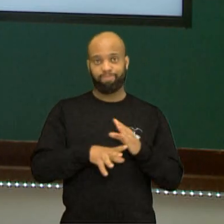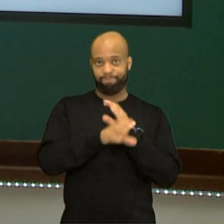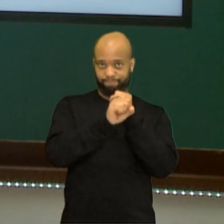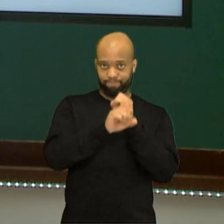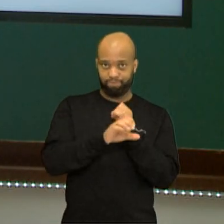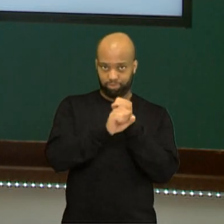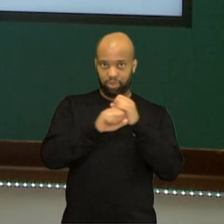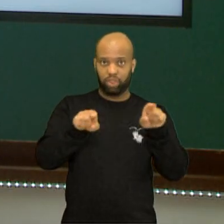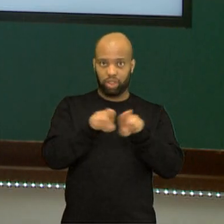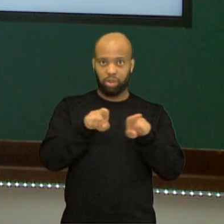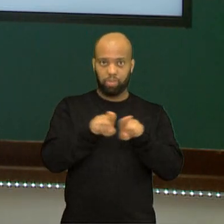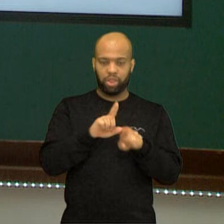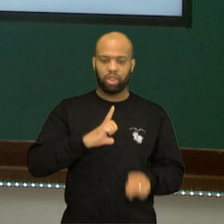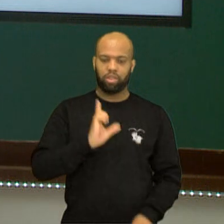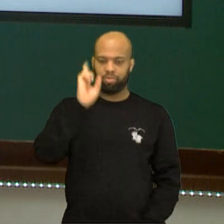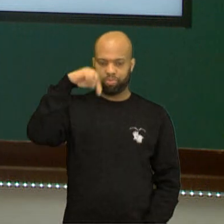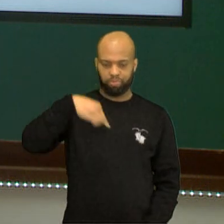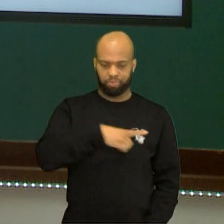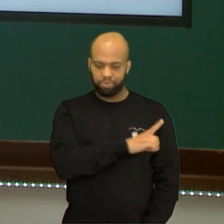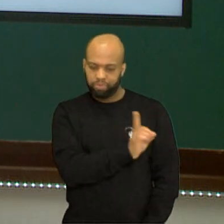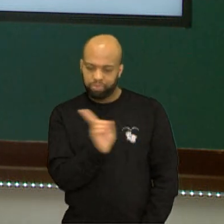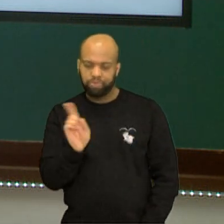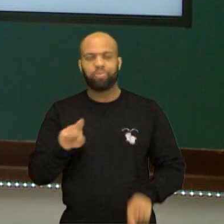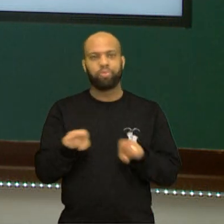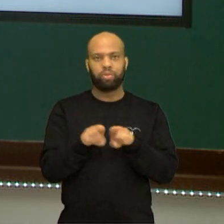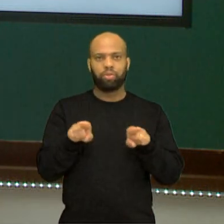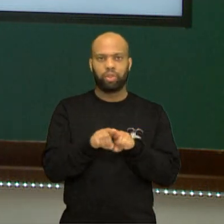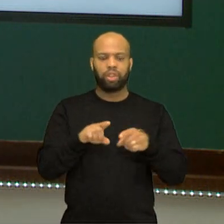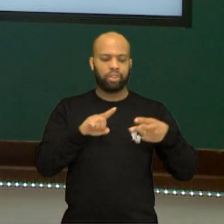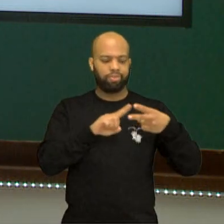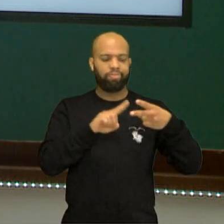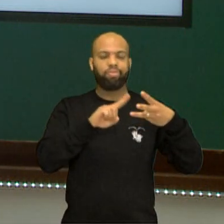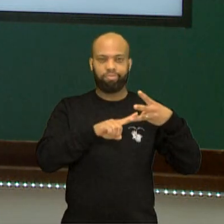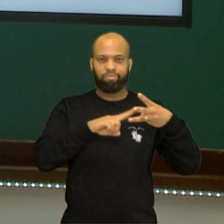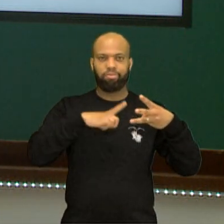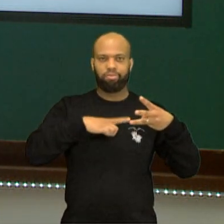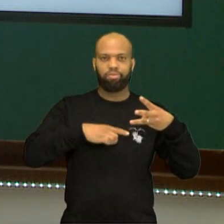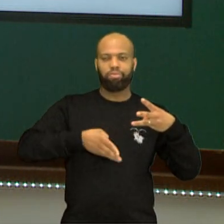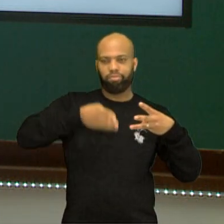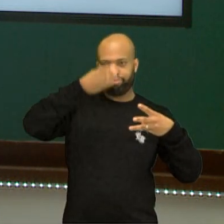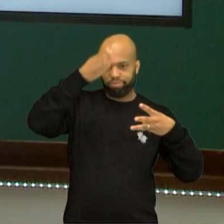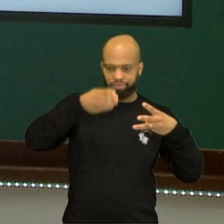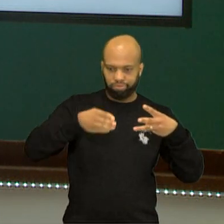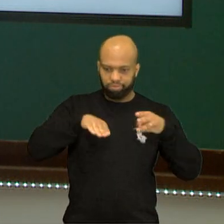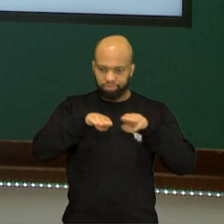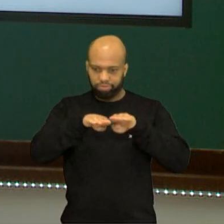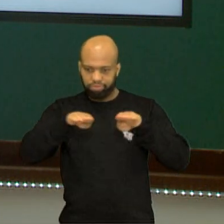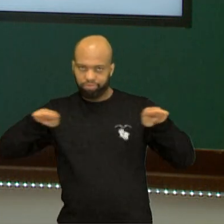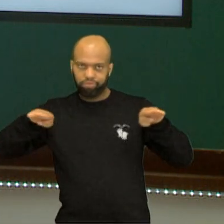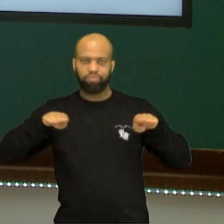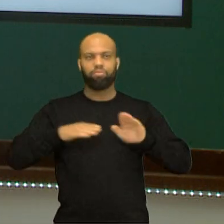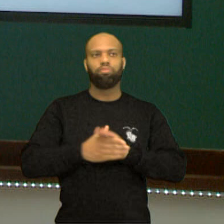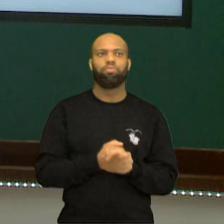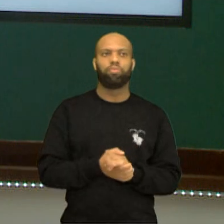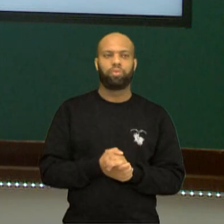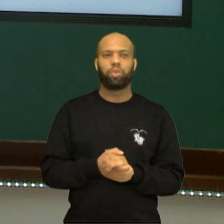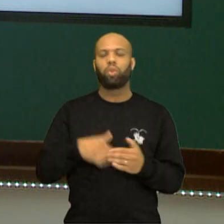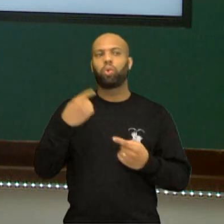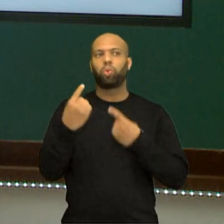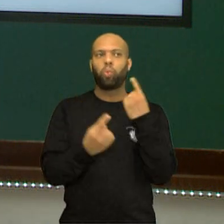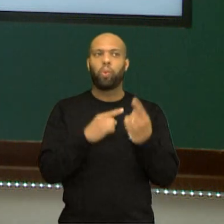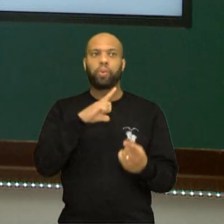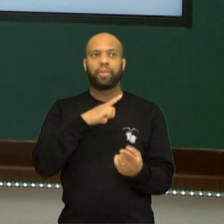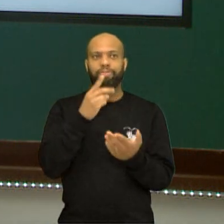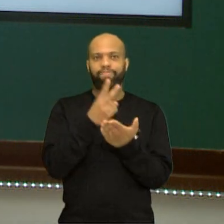direção e sentido, queridos. Olha aqui, ó. Então, primeira coisa, quais desses automóveis têm a mesma